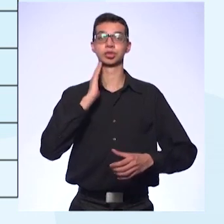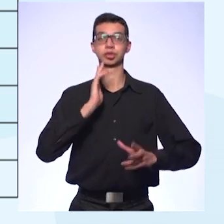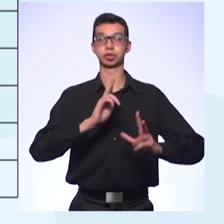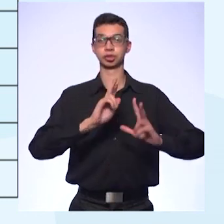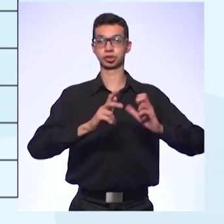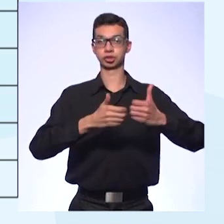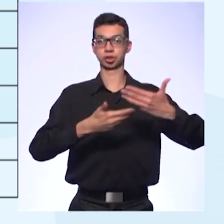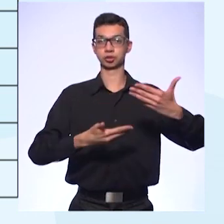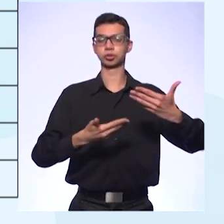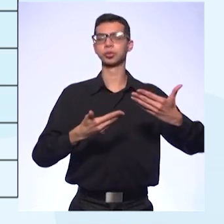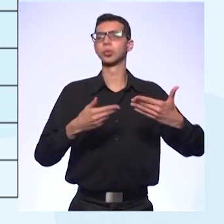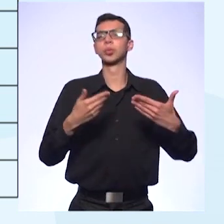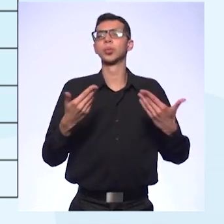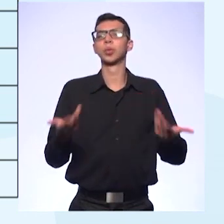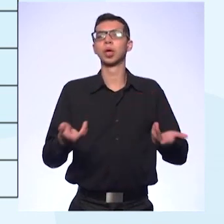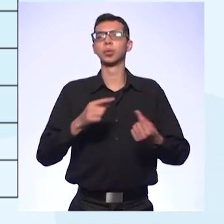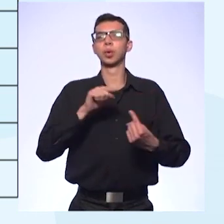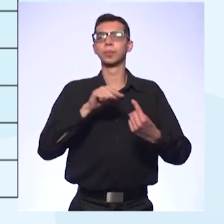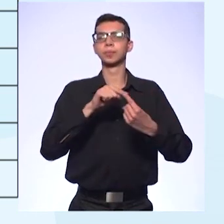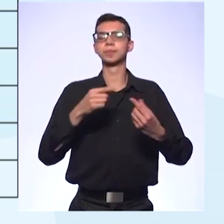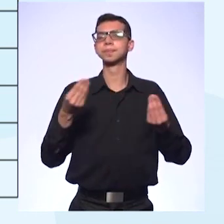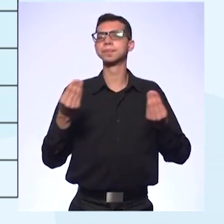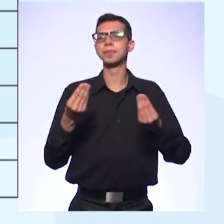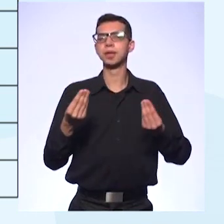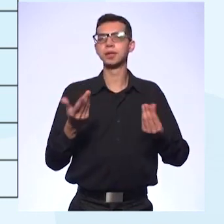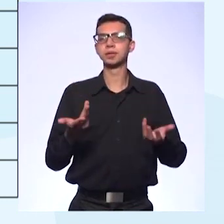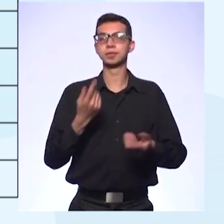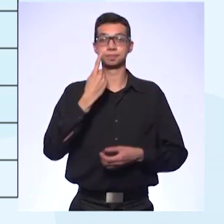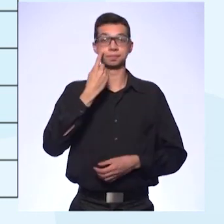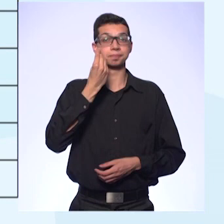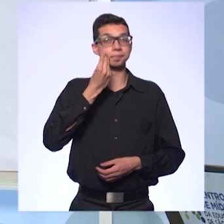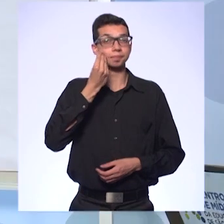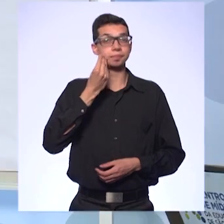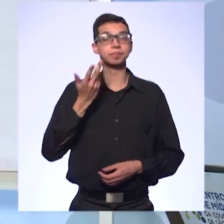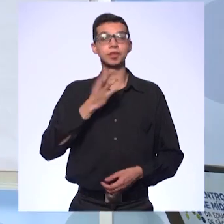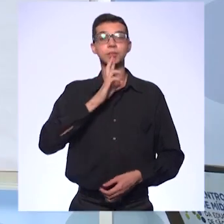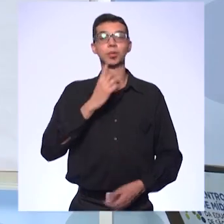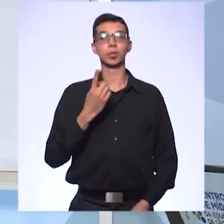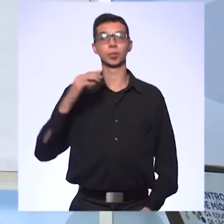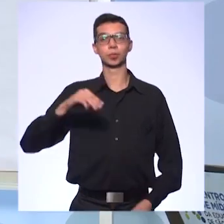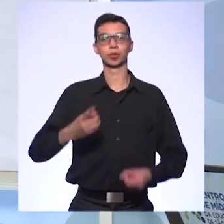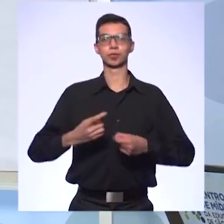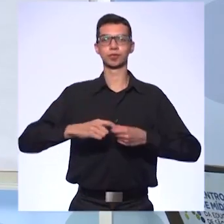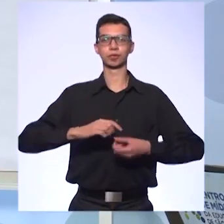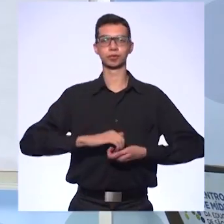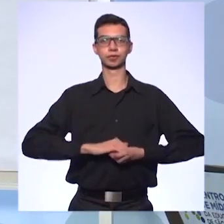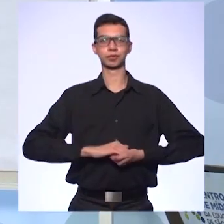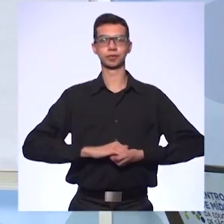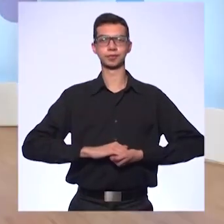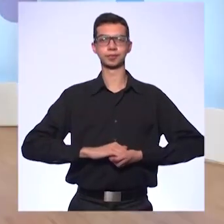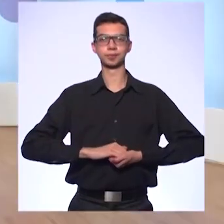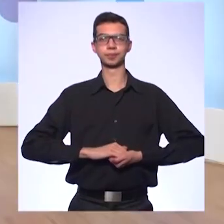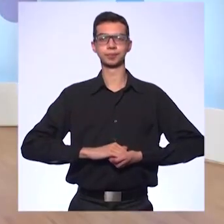um experimento. Para que a gente faz o experimento? Para que serve isso? Então, respondam aí no chat, em um minutinho a gente volta.